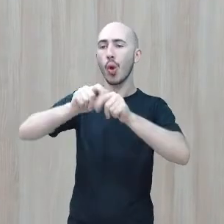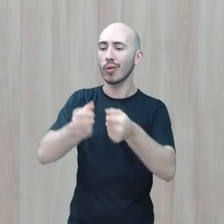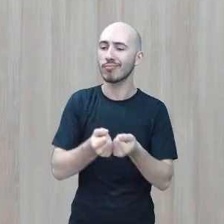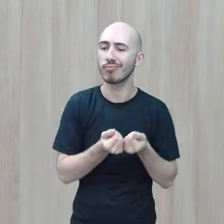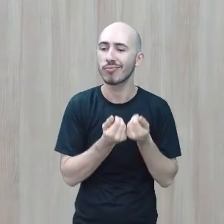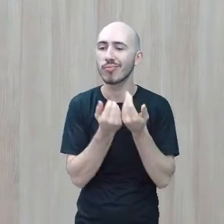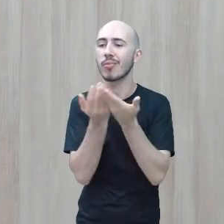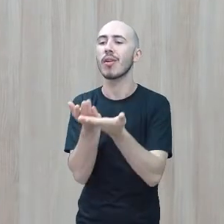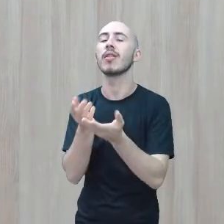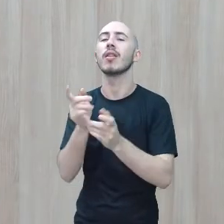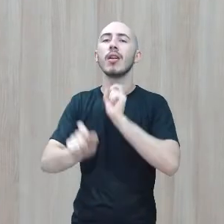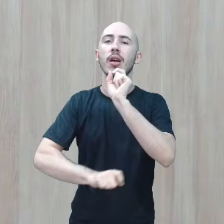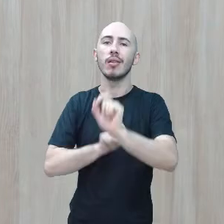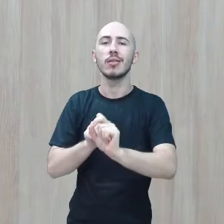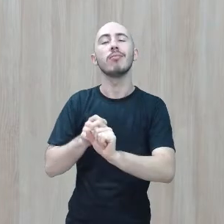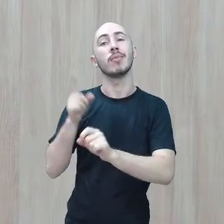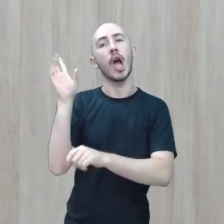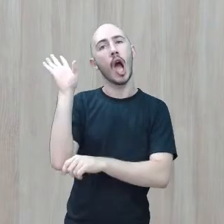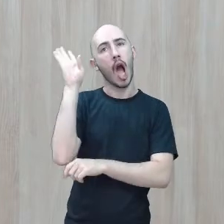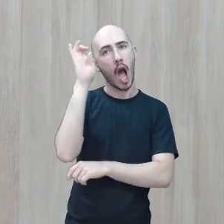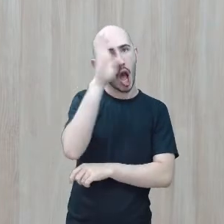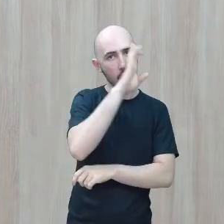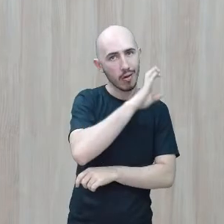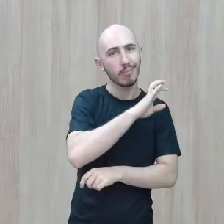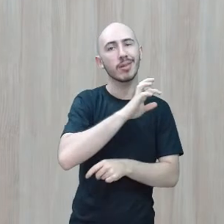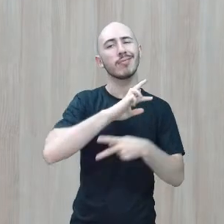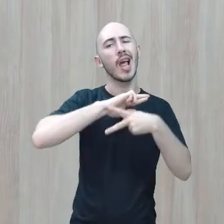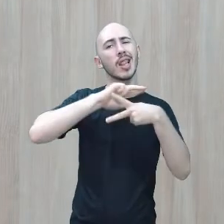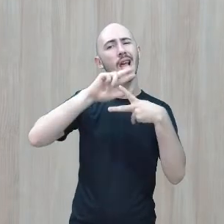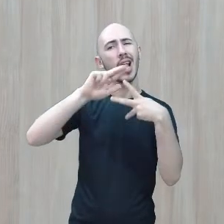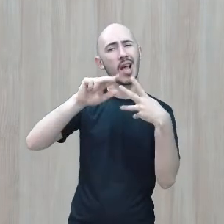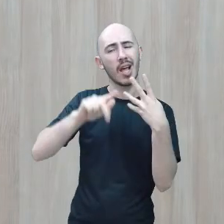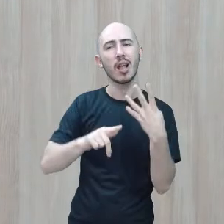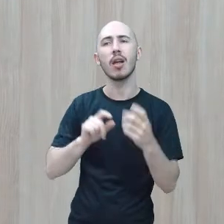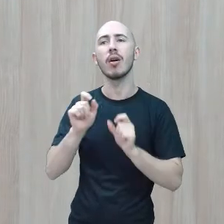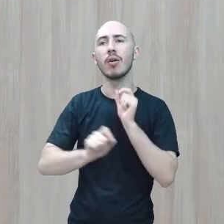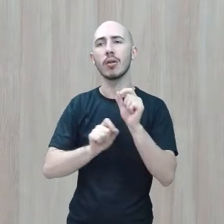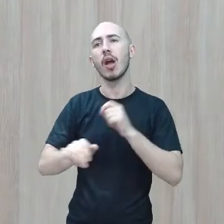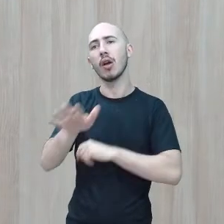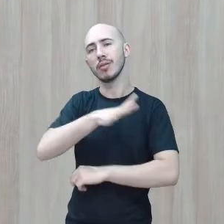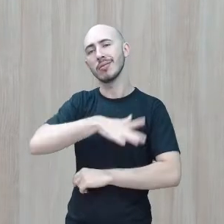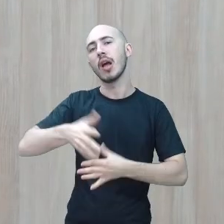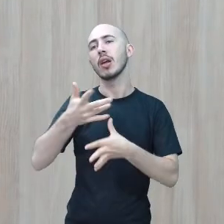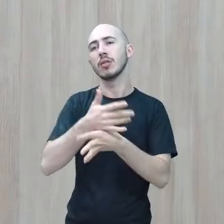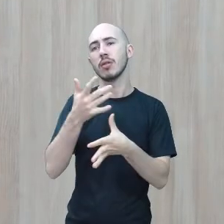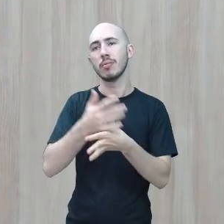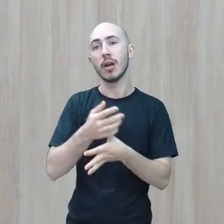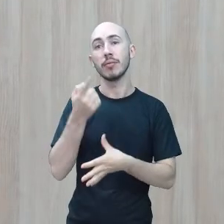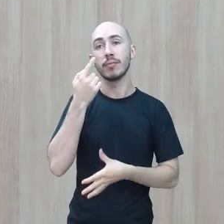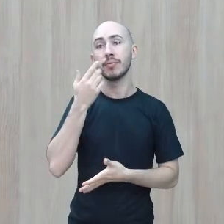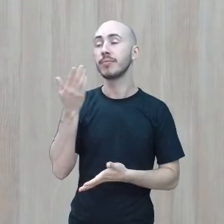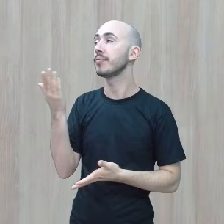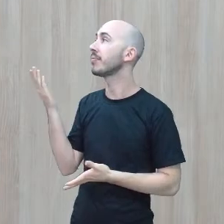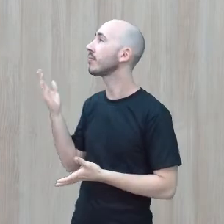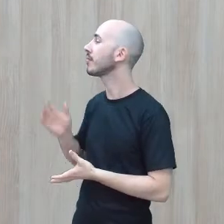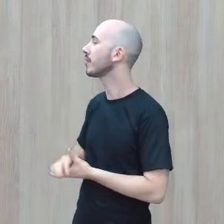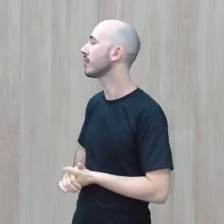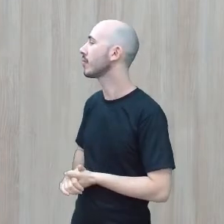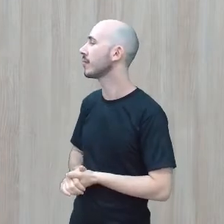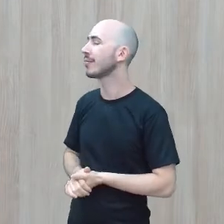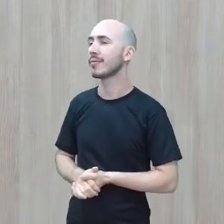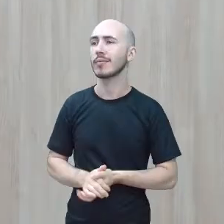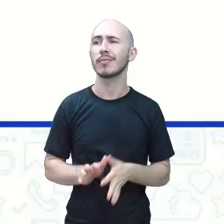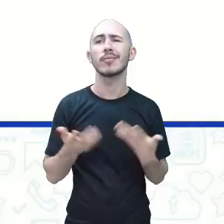essa complexidade, né, diversidade, que é o espaço urbano, é assim, por que é